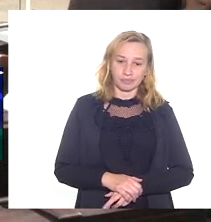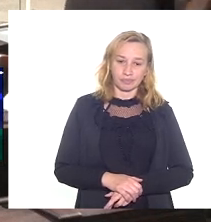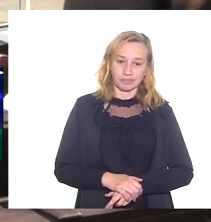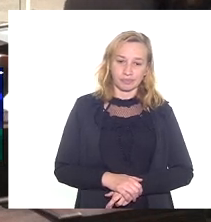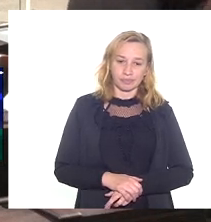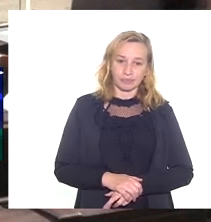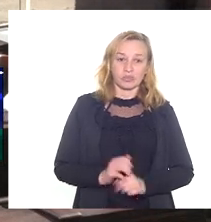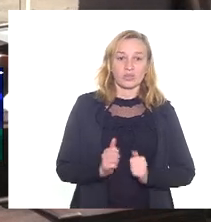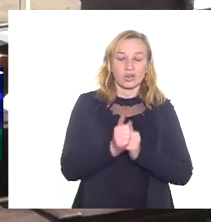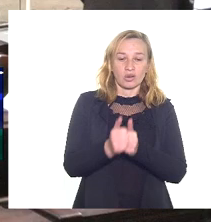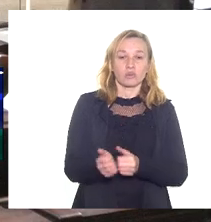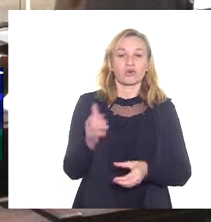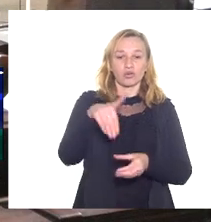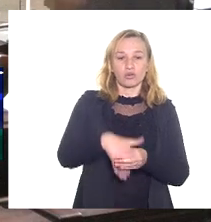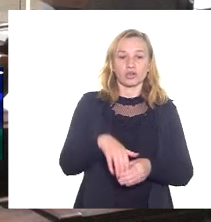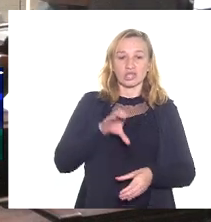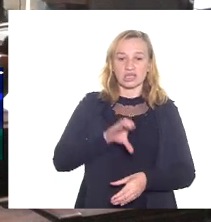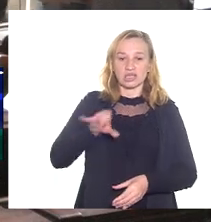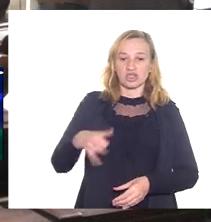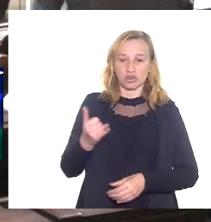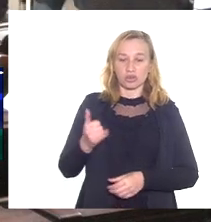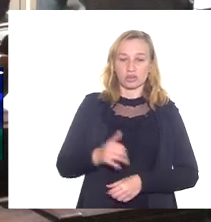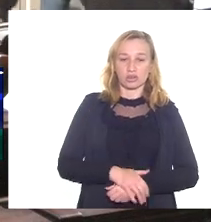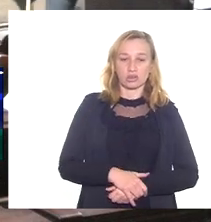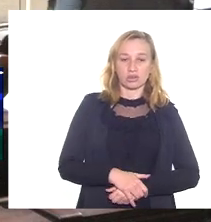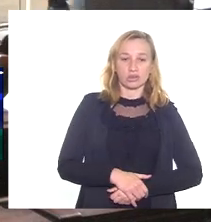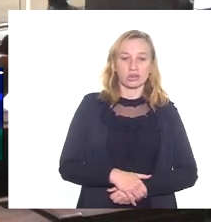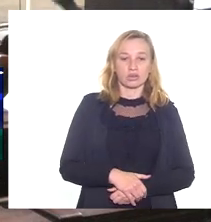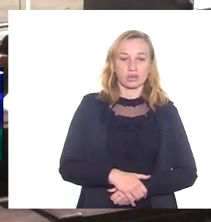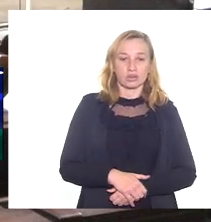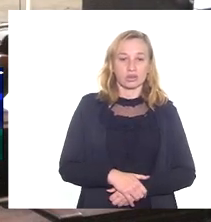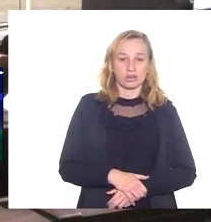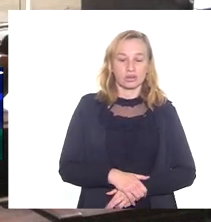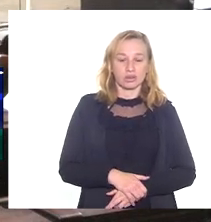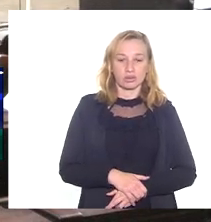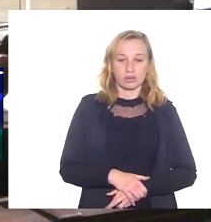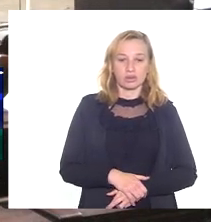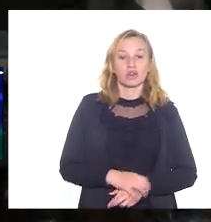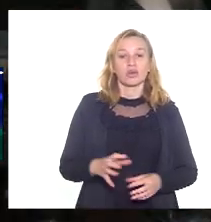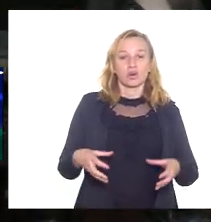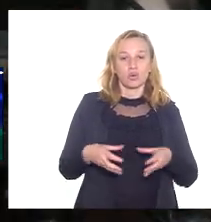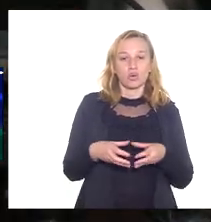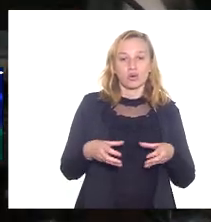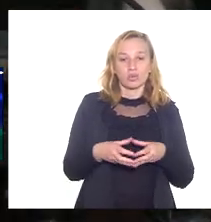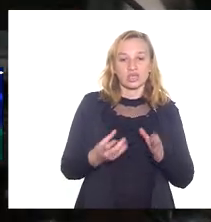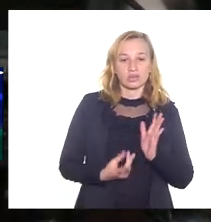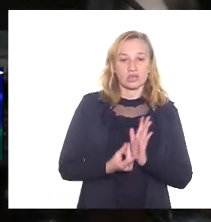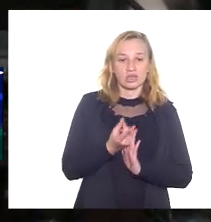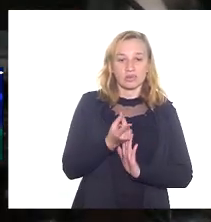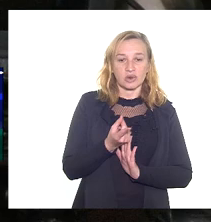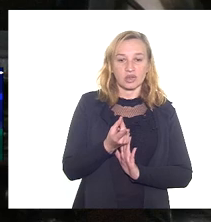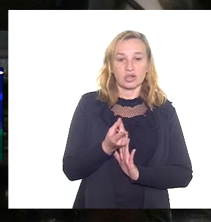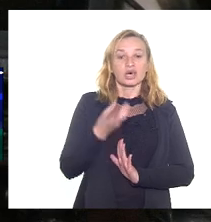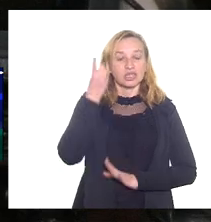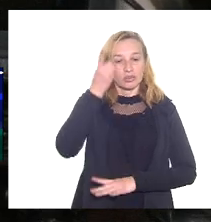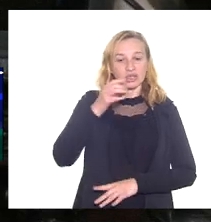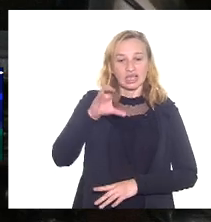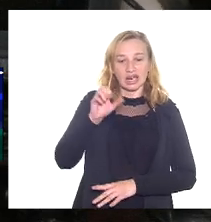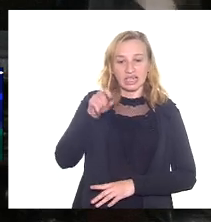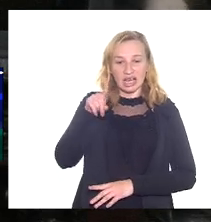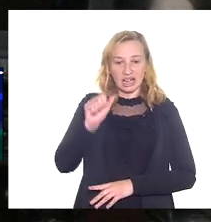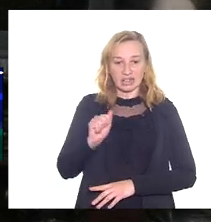Eu acompanho o voto da CCJ, Noel de Carvalho. Pela Comissão de Orçamento, deputado Márcio